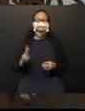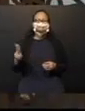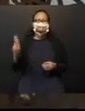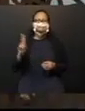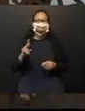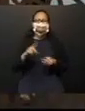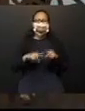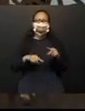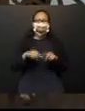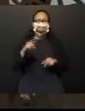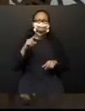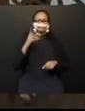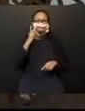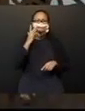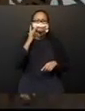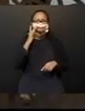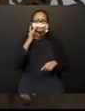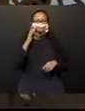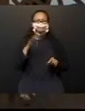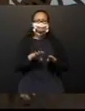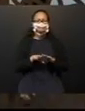pode usar o material dourado também.